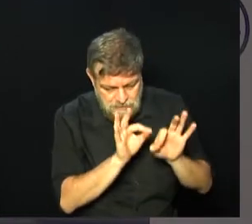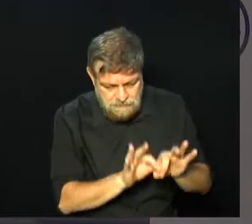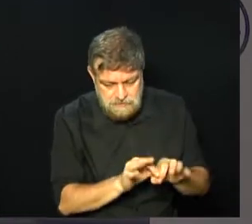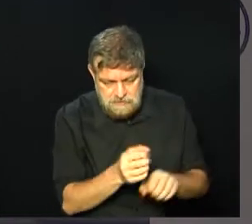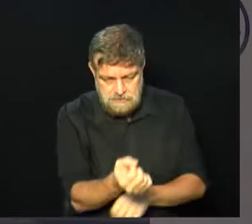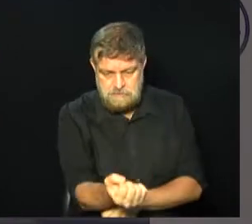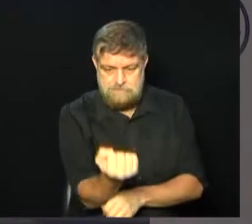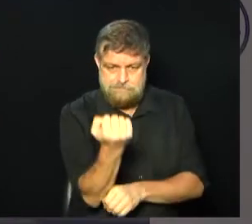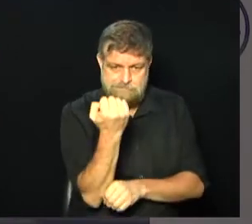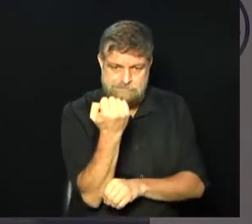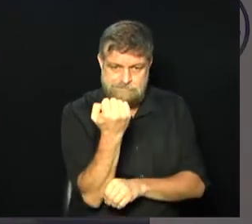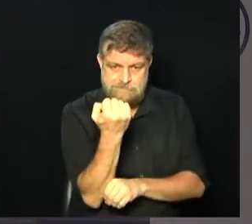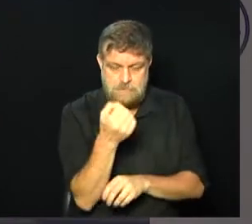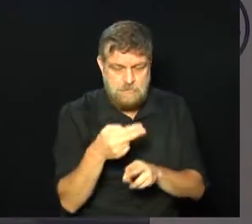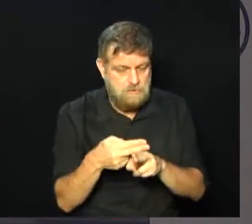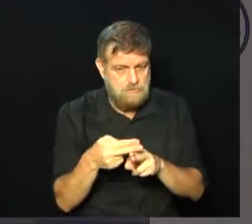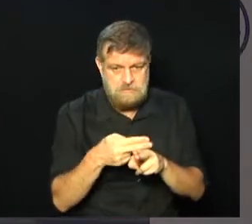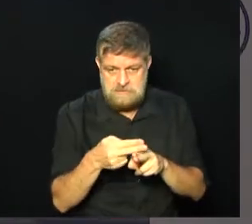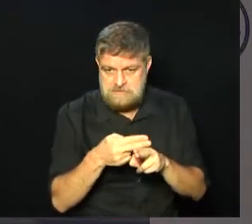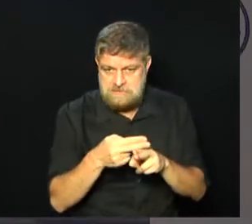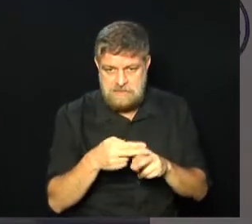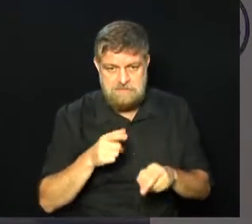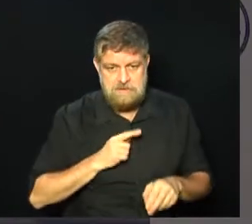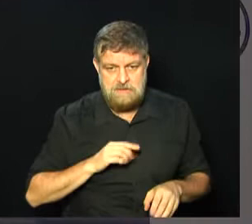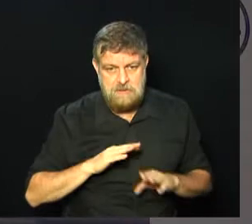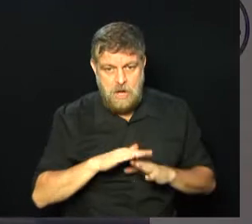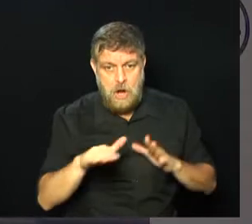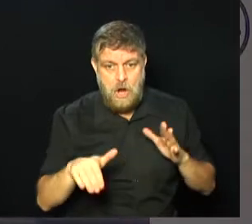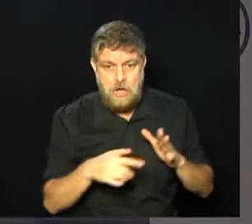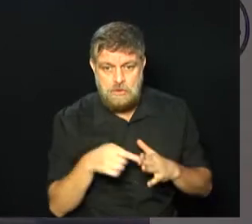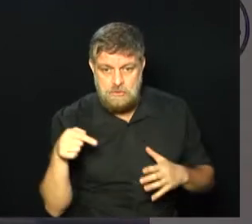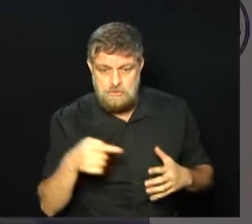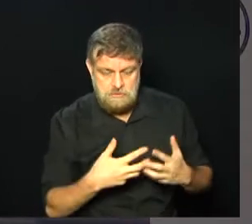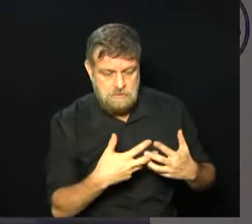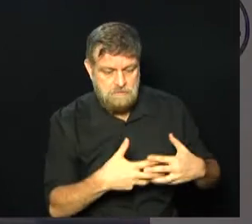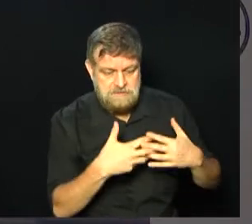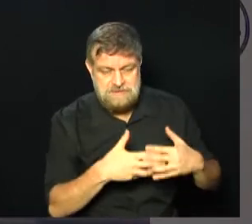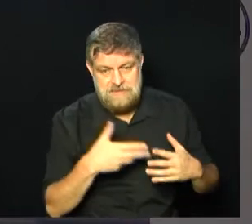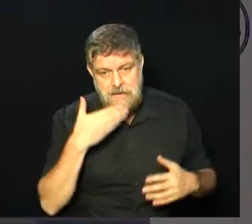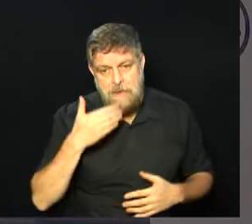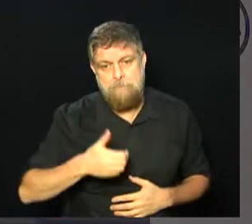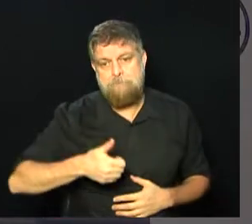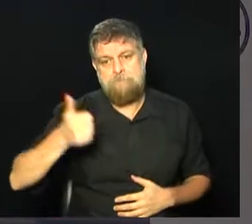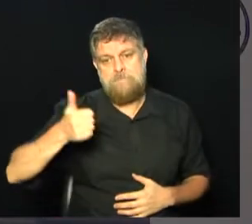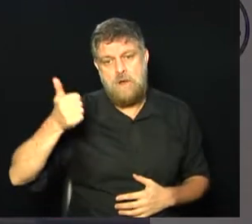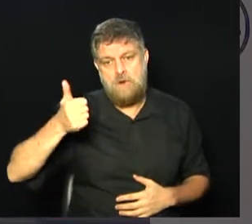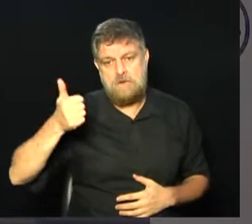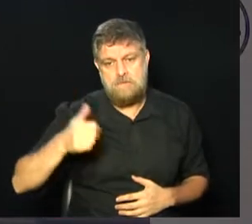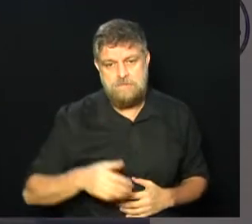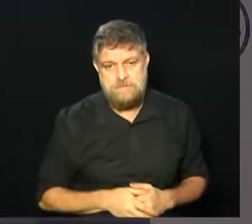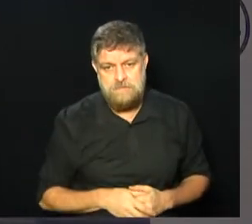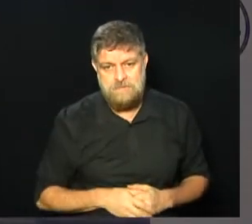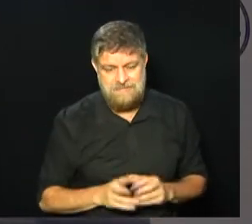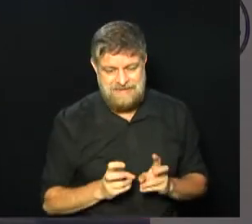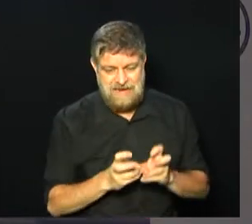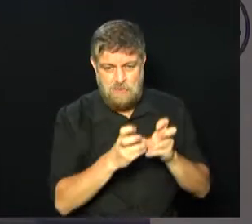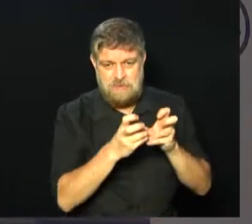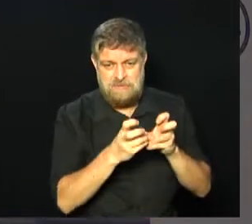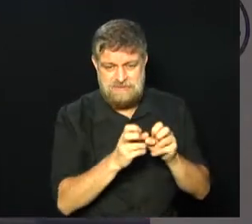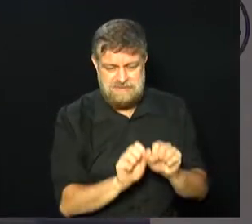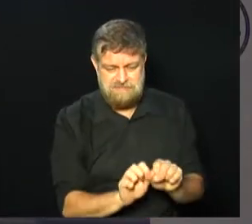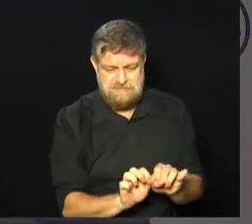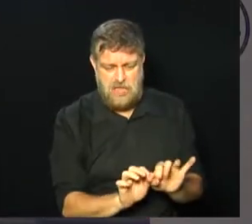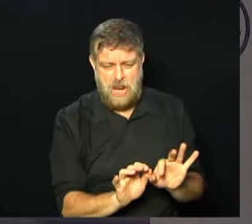erétil, preservar o esfíncter, preservar todas as funções normais é bem maior. Quando o câncer já está mais avançado